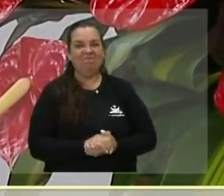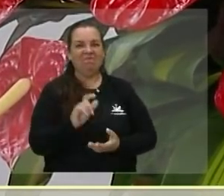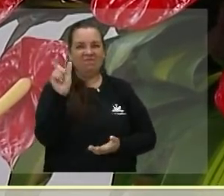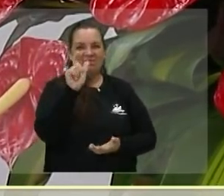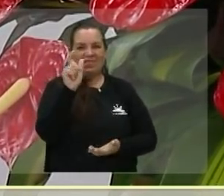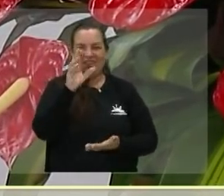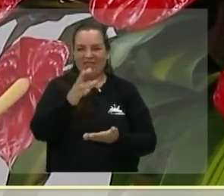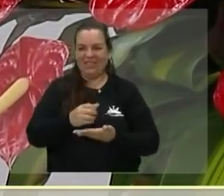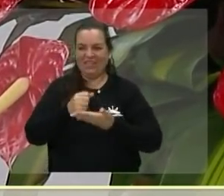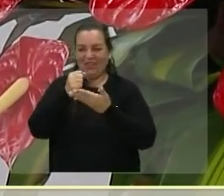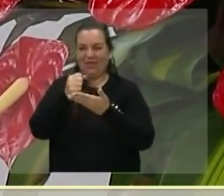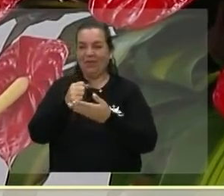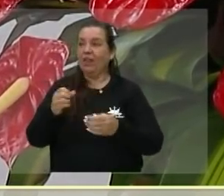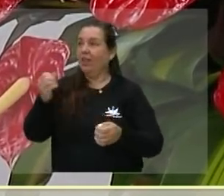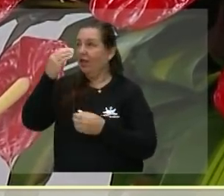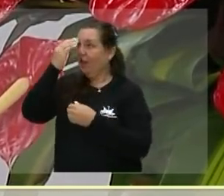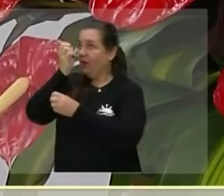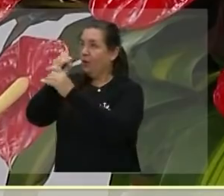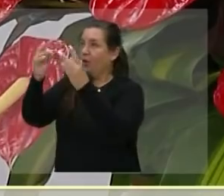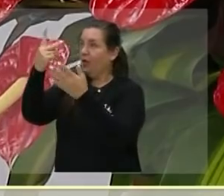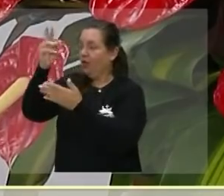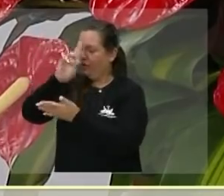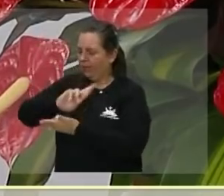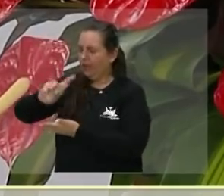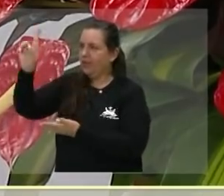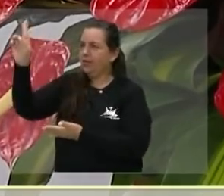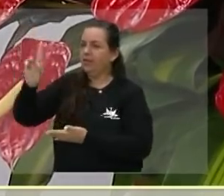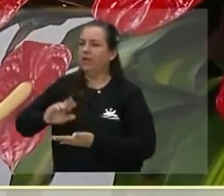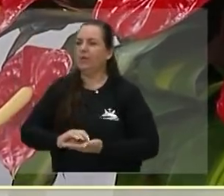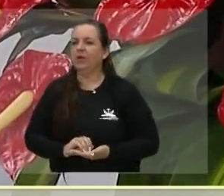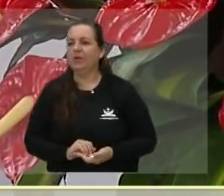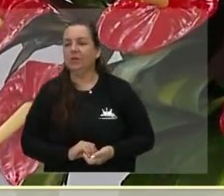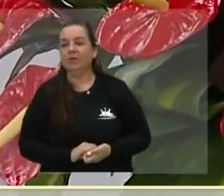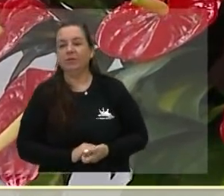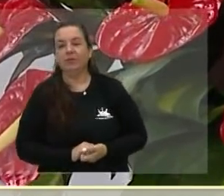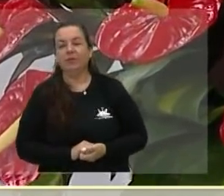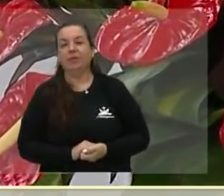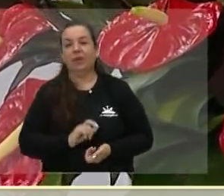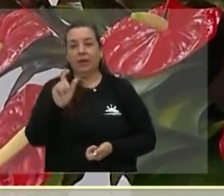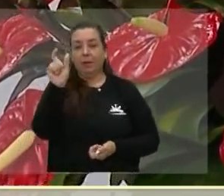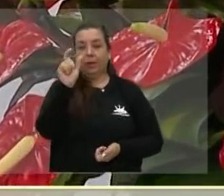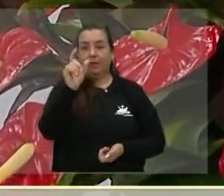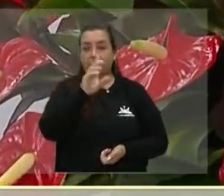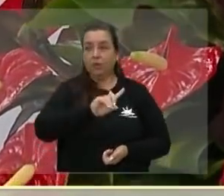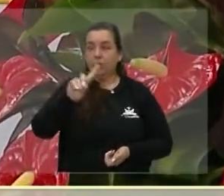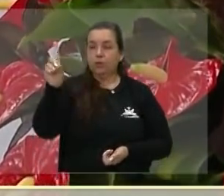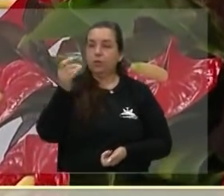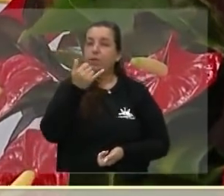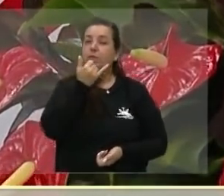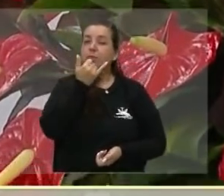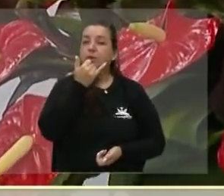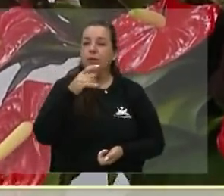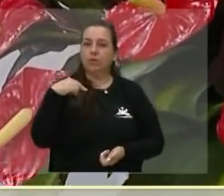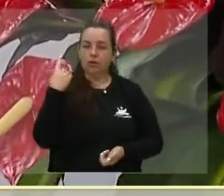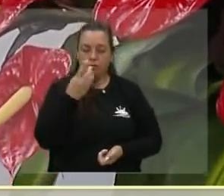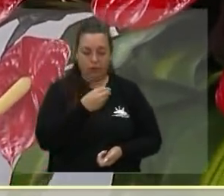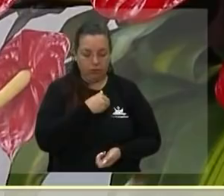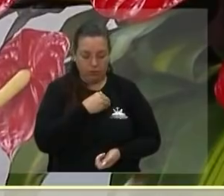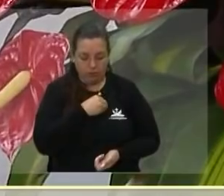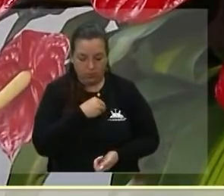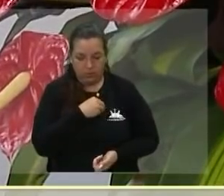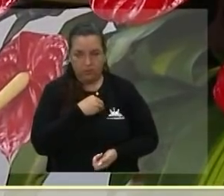palavra da salvação glória a vós senhor que a palavra de deus